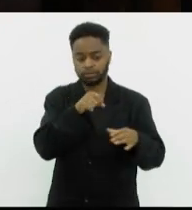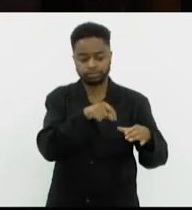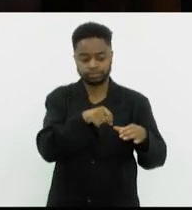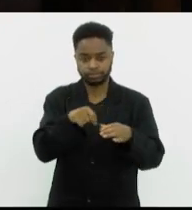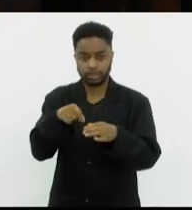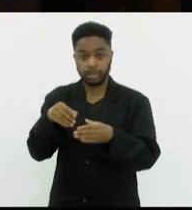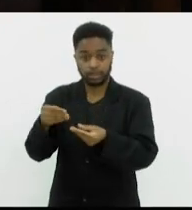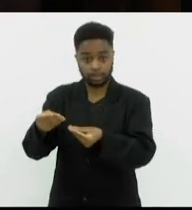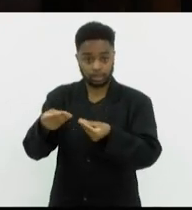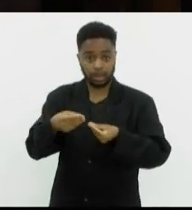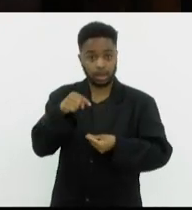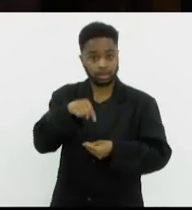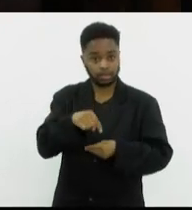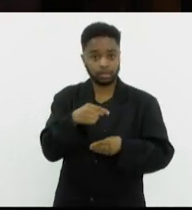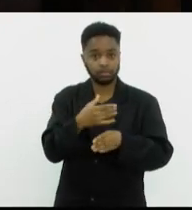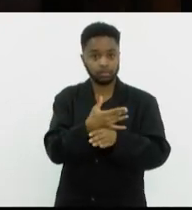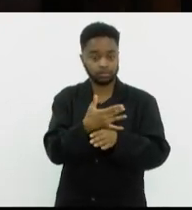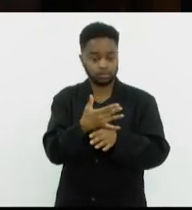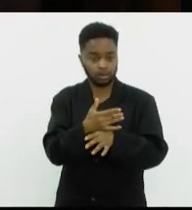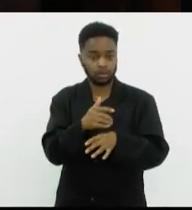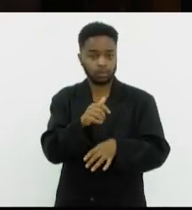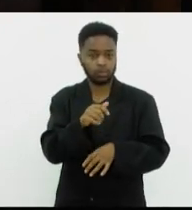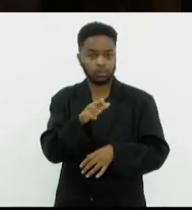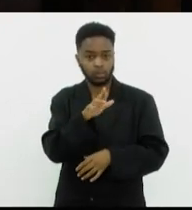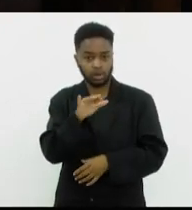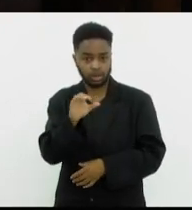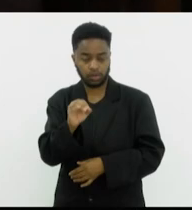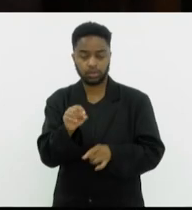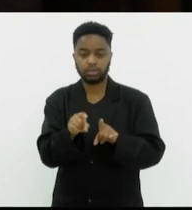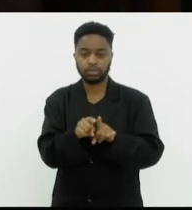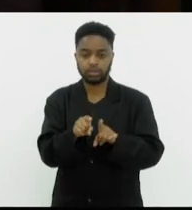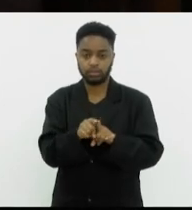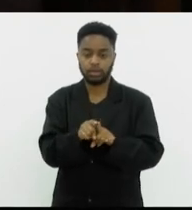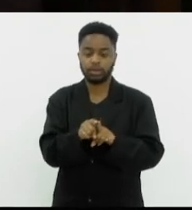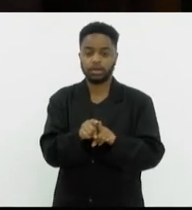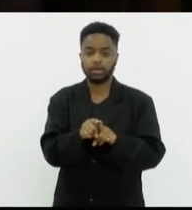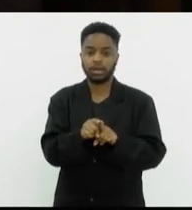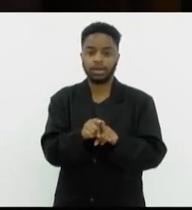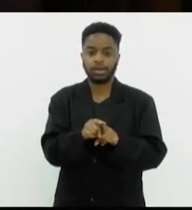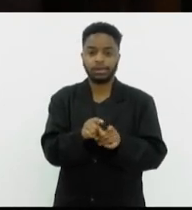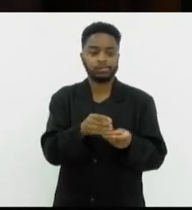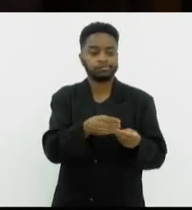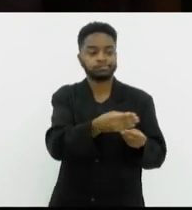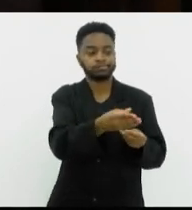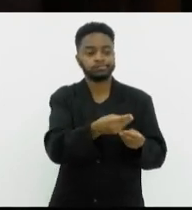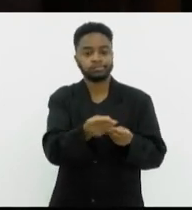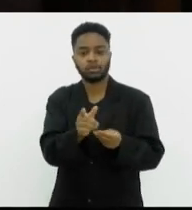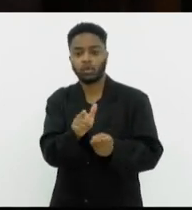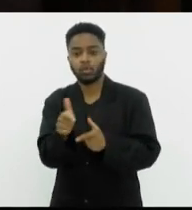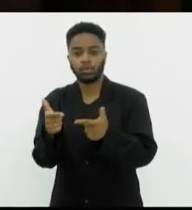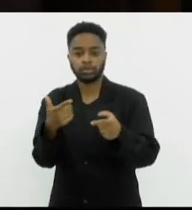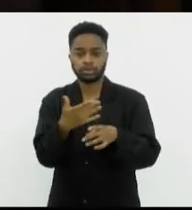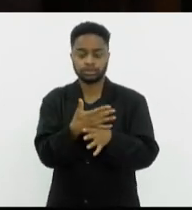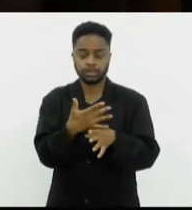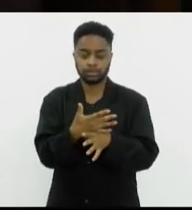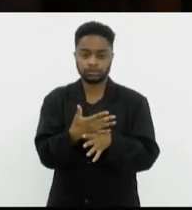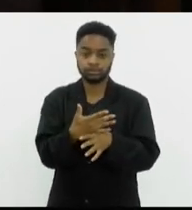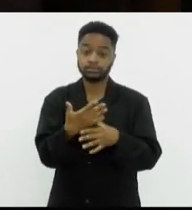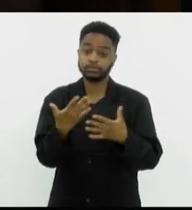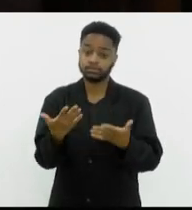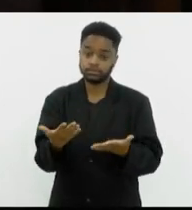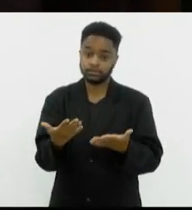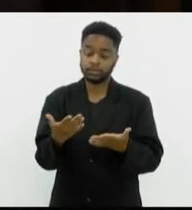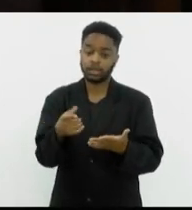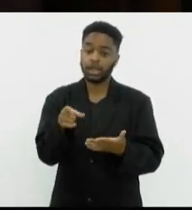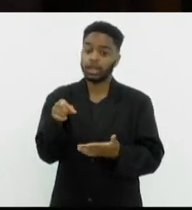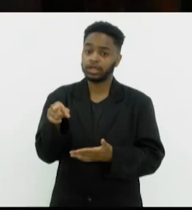para a cidade do Rio de Janeiro, que servem ali para o seu município e em toda a região. E essa situação tem